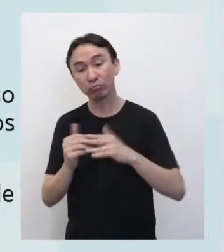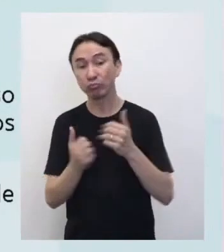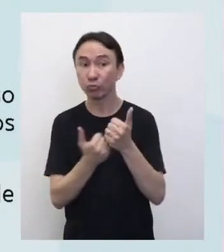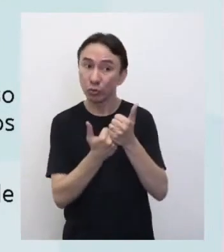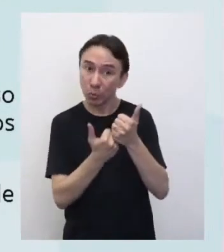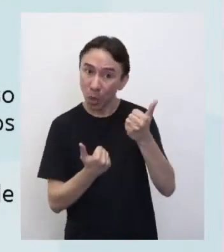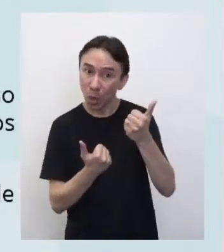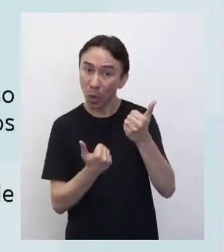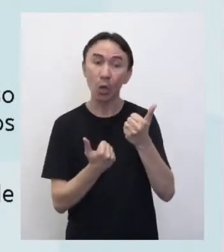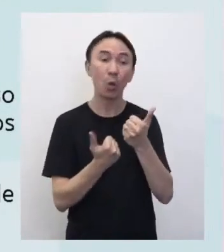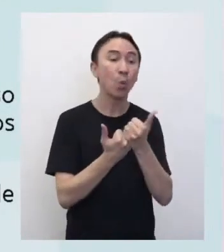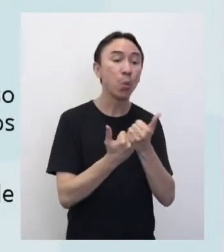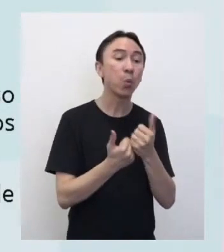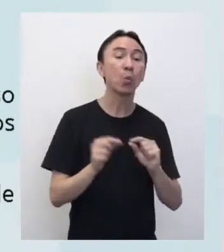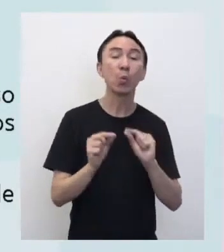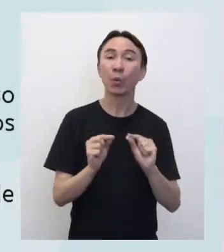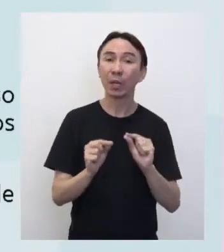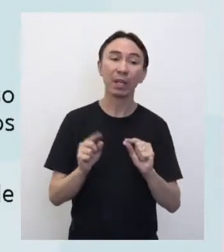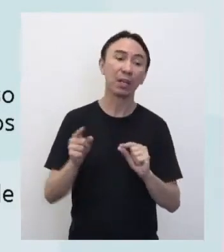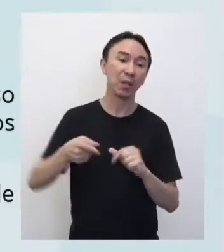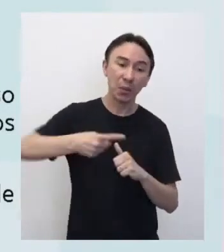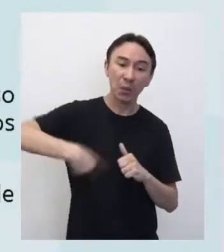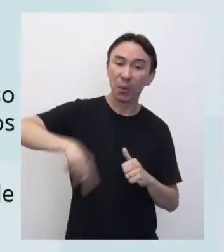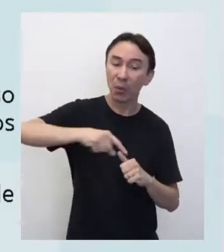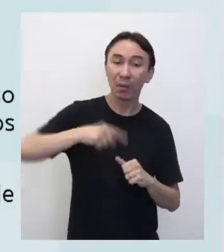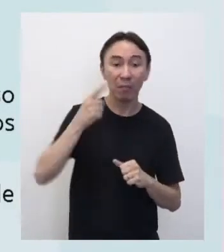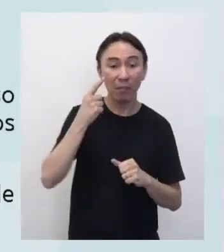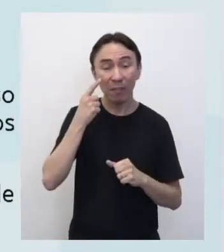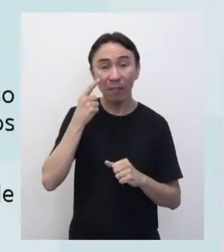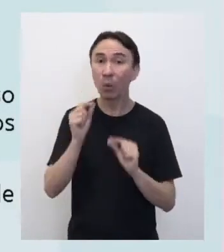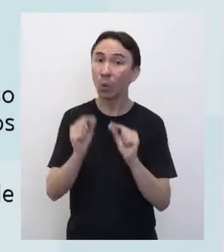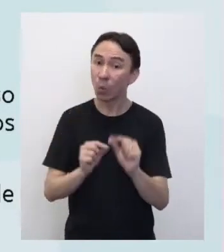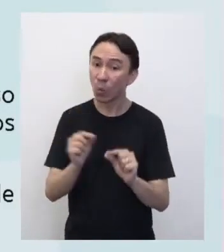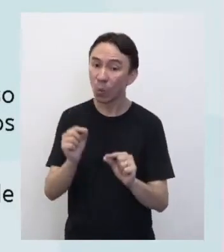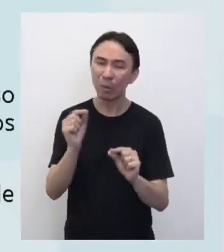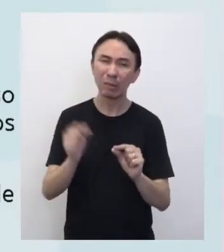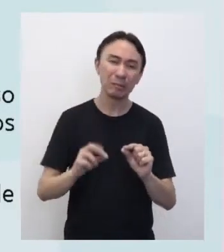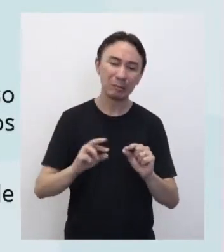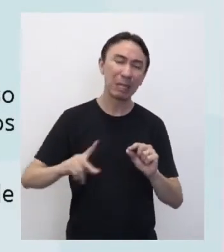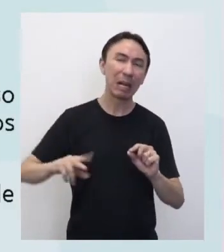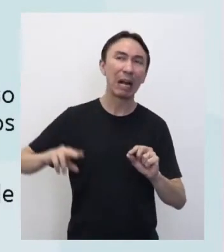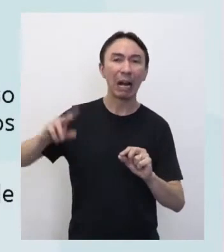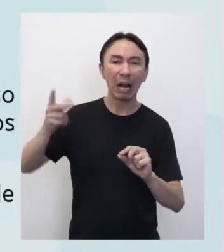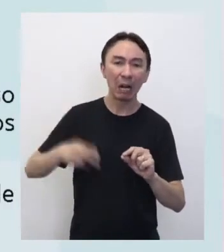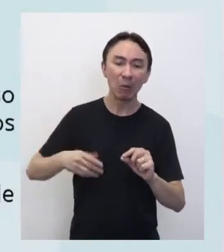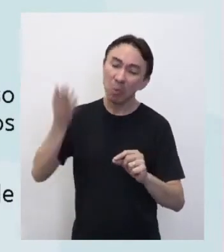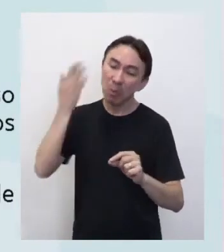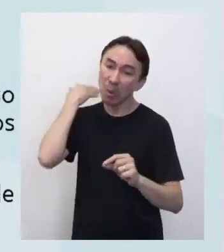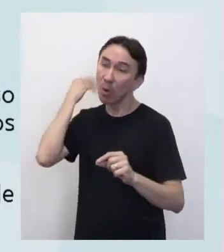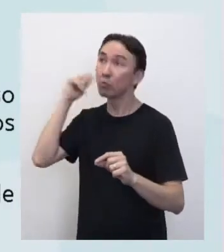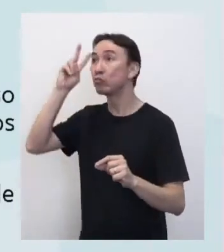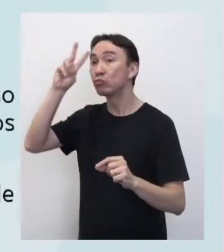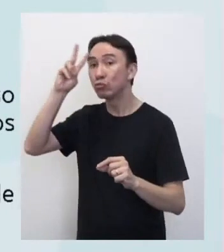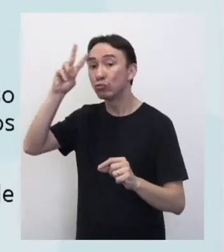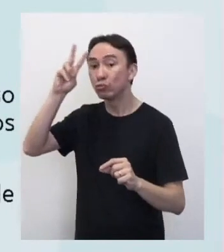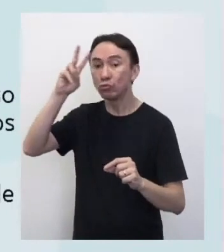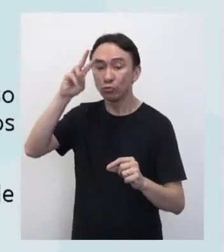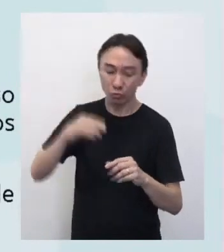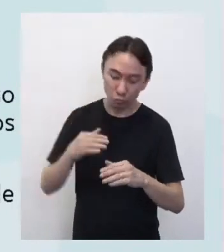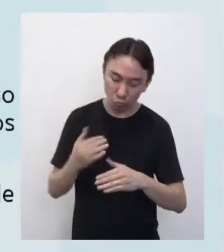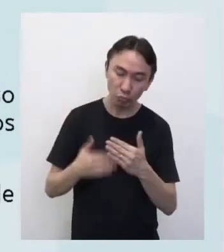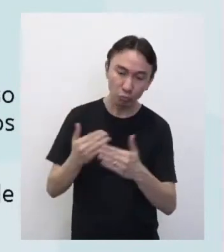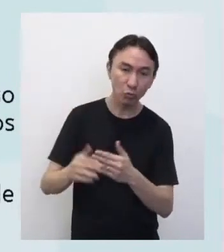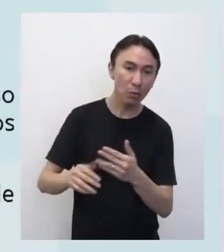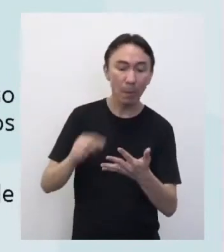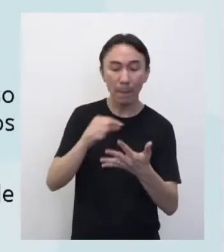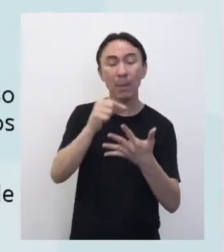destacamos identificar as principais características do processo histórico de constituição, transformação e uso